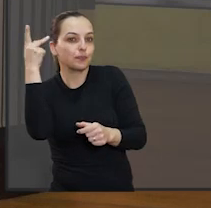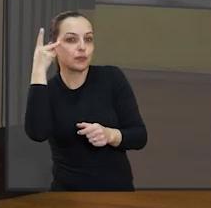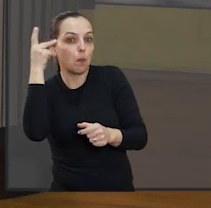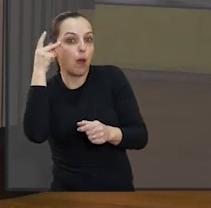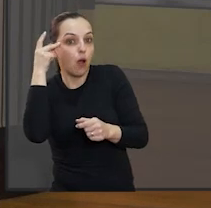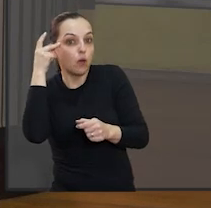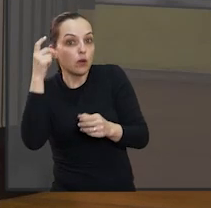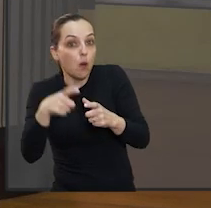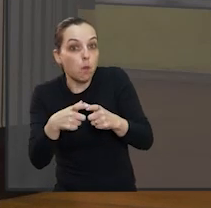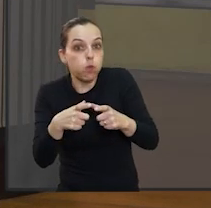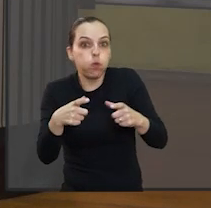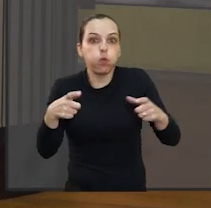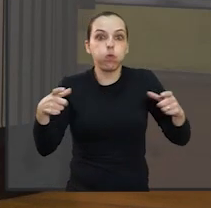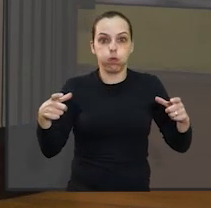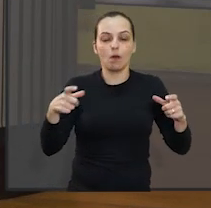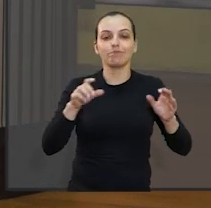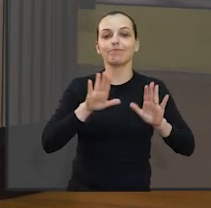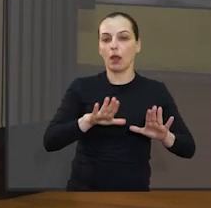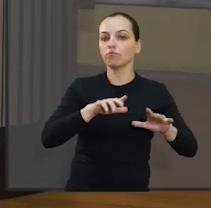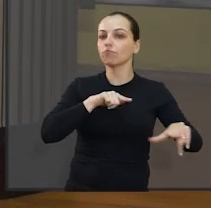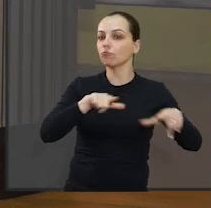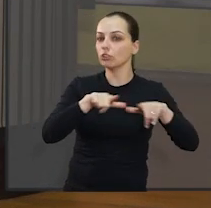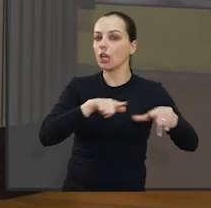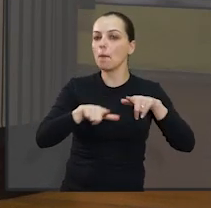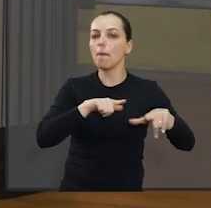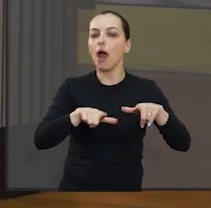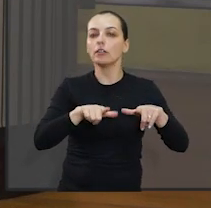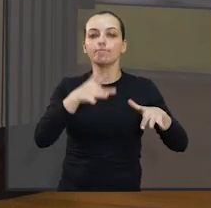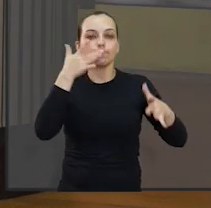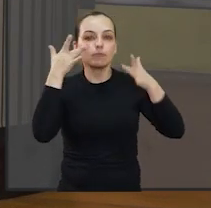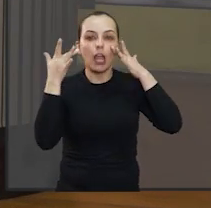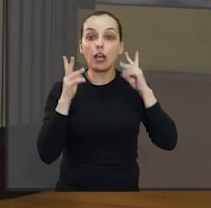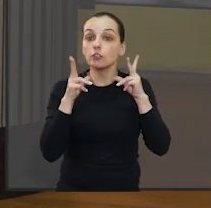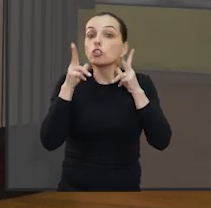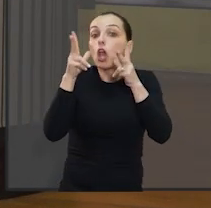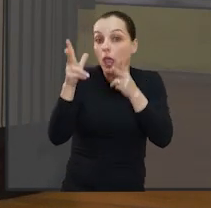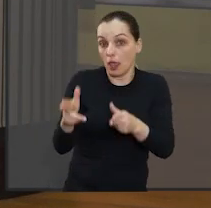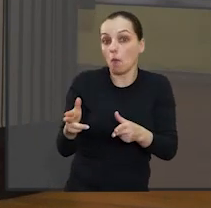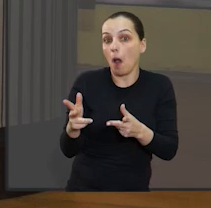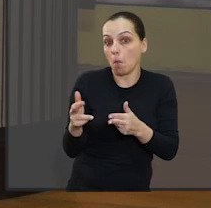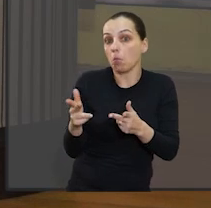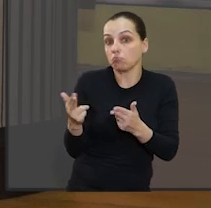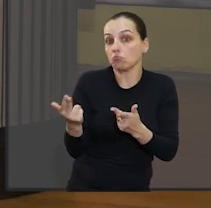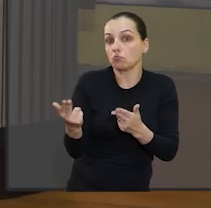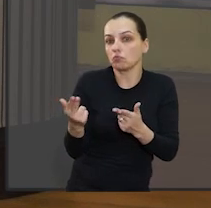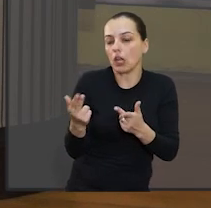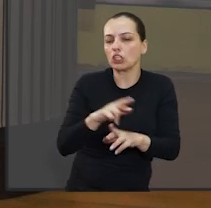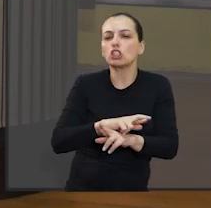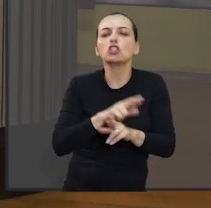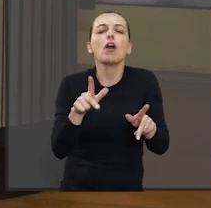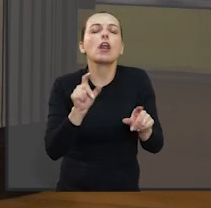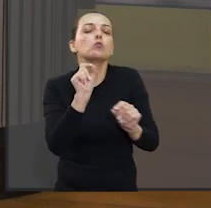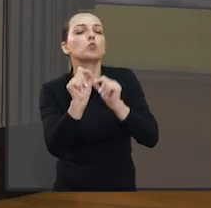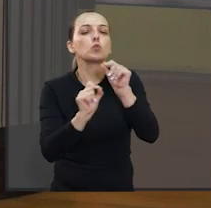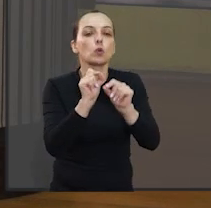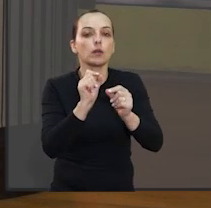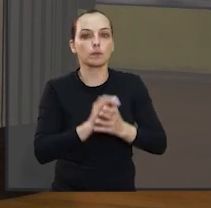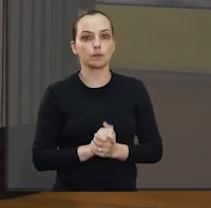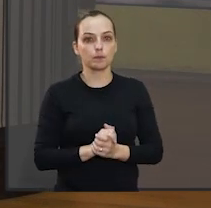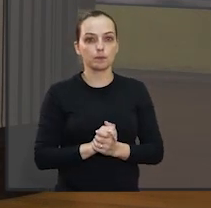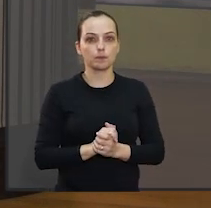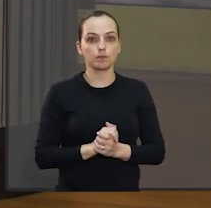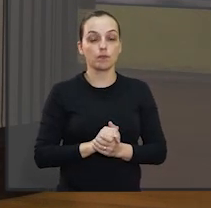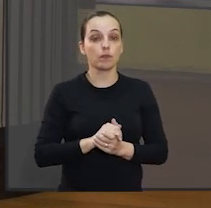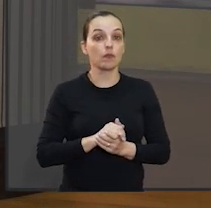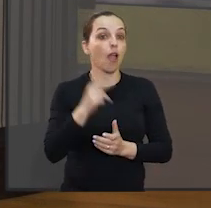aqui, mas as necessidades de uma companhia, as necessidades de um artista, elas são as mesmas, tanto lá quanto aqui. O que você tem de